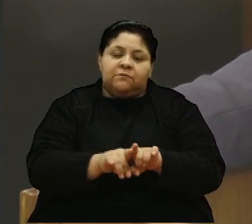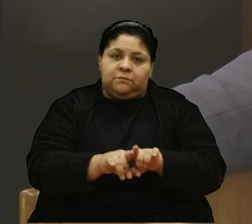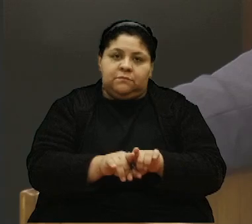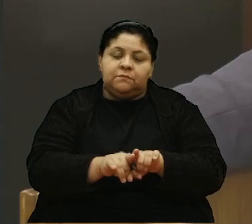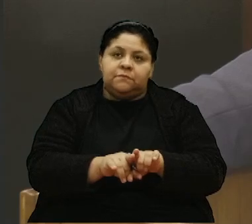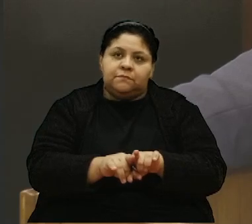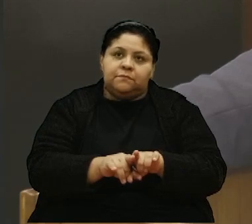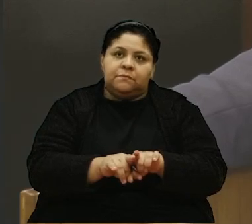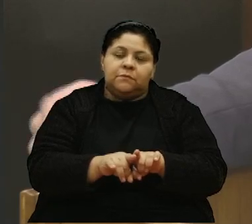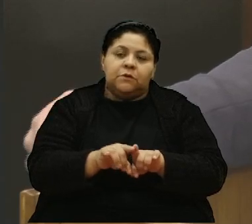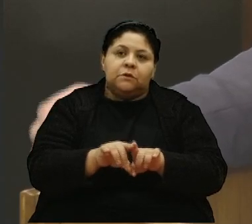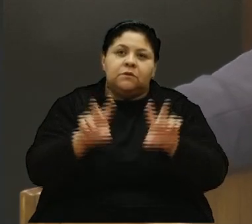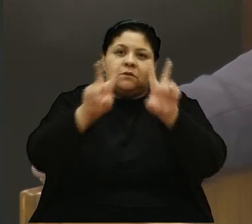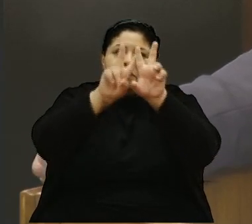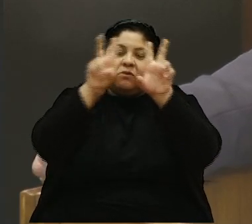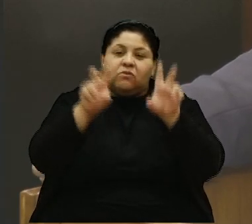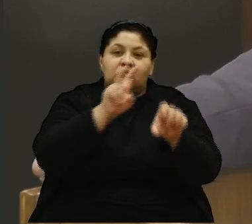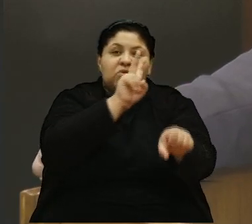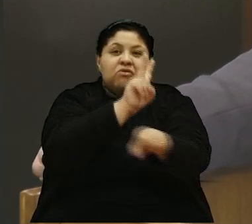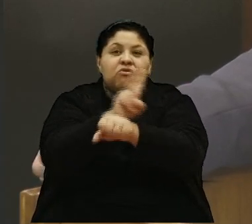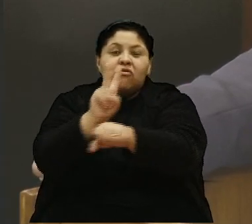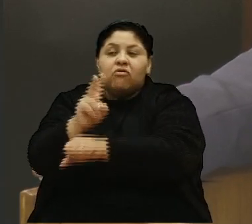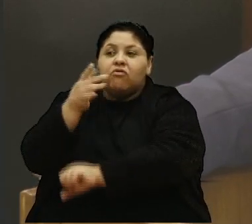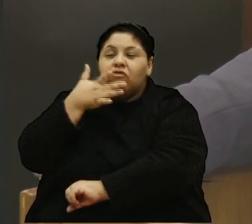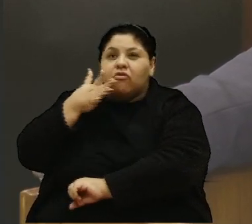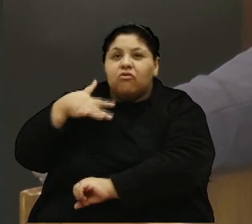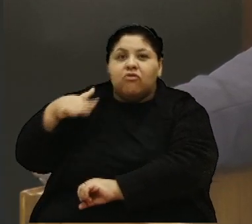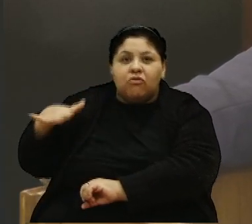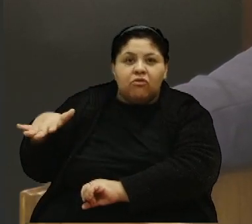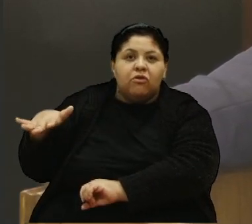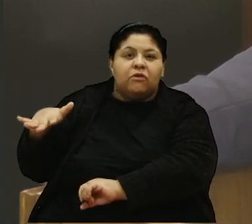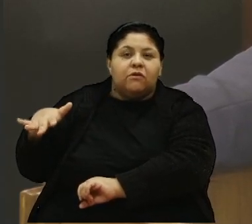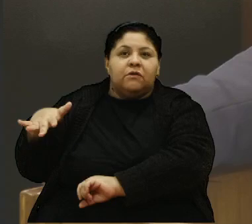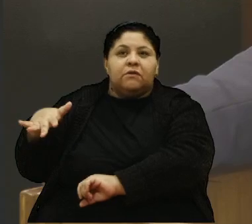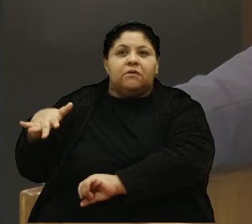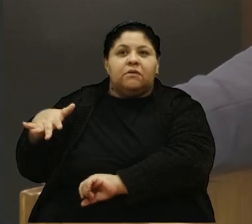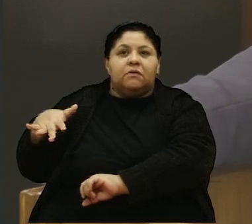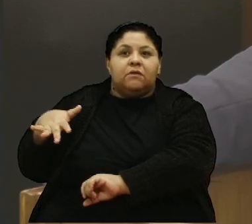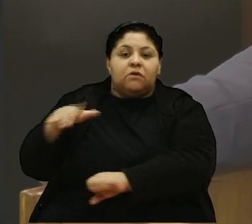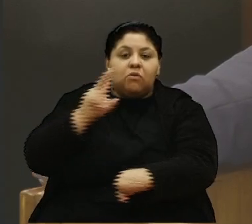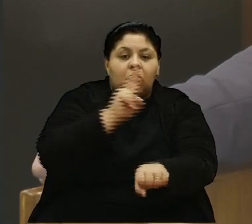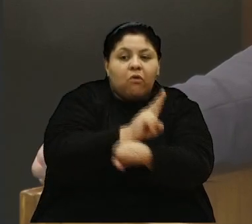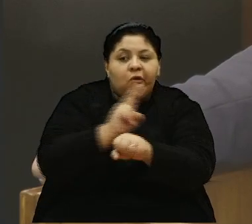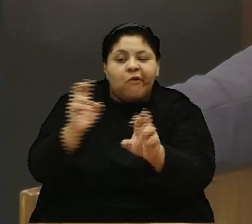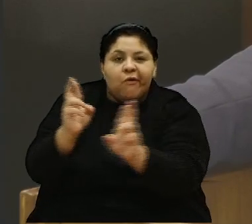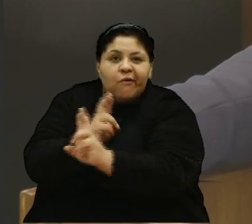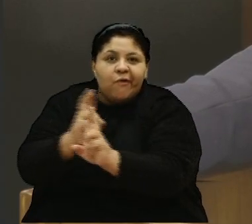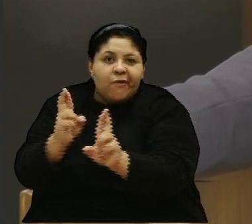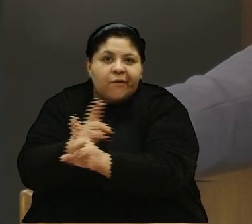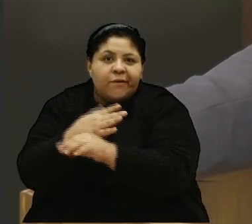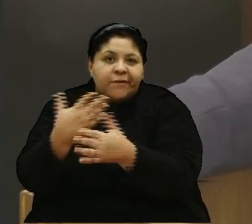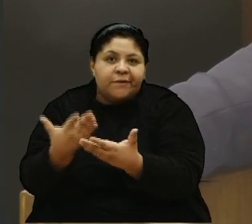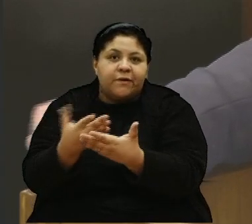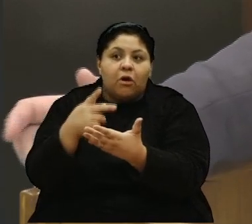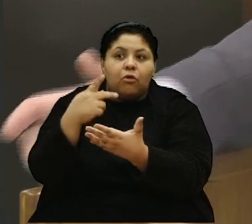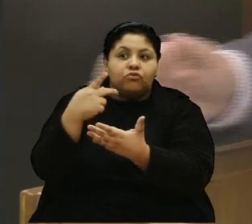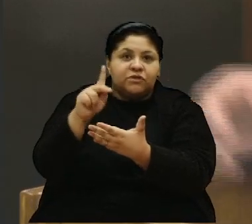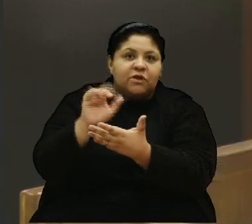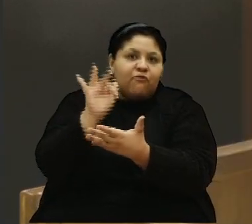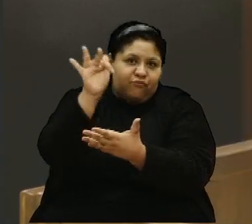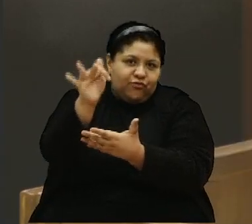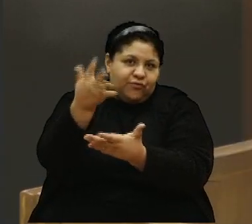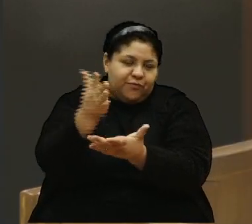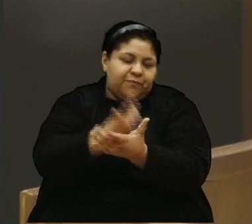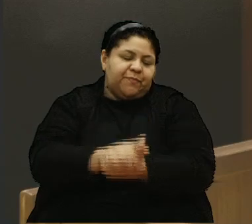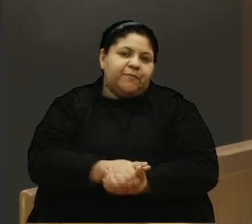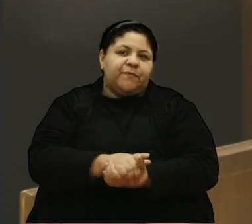justamente sobre a proteção de crianças, para nós resguardarmos elas com relação ao seu futuro. Basicamente,